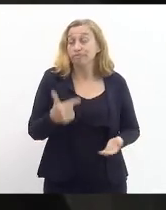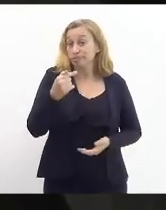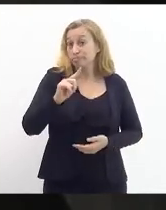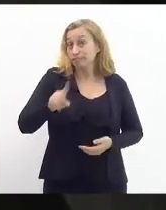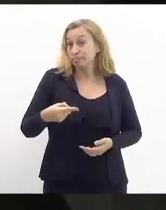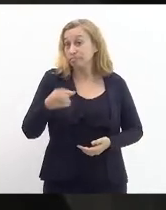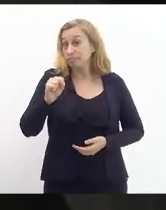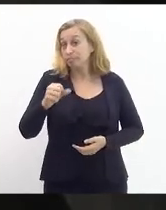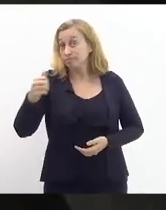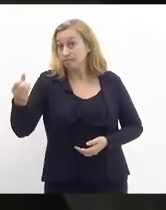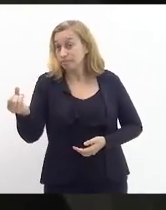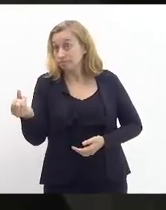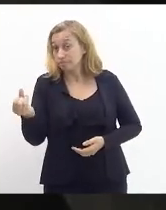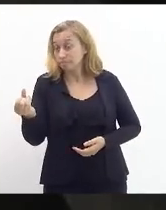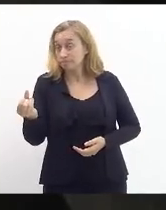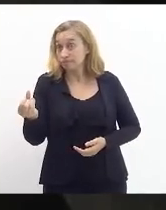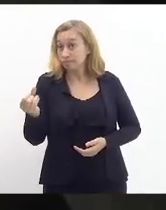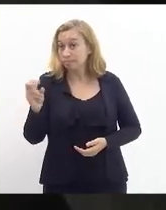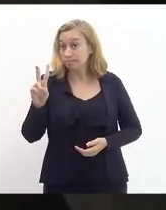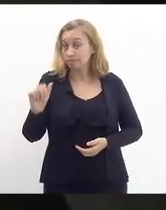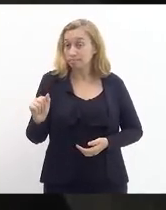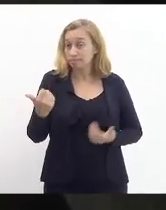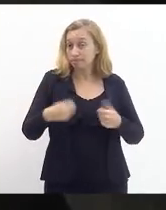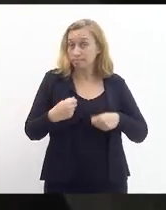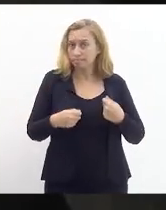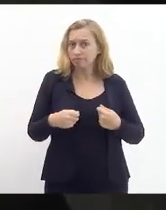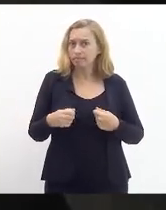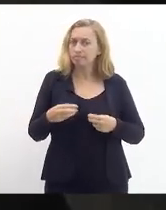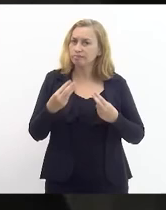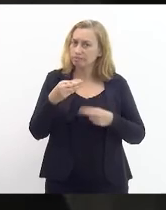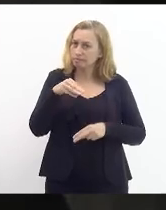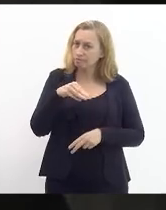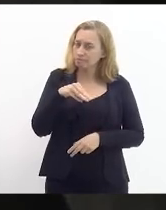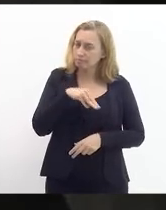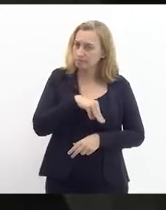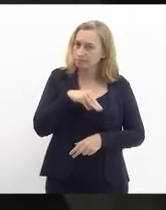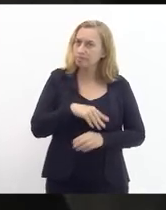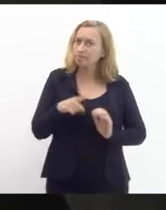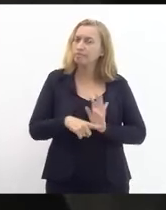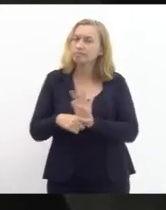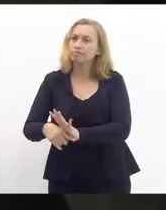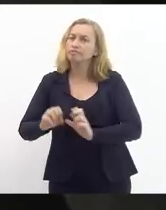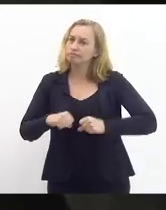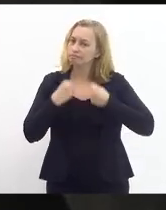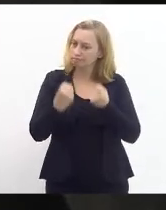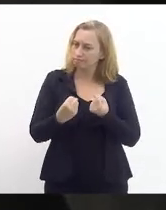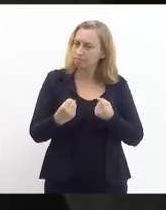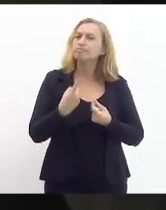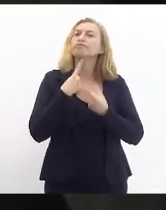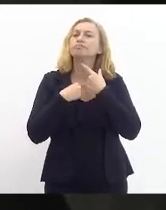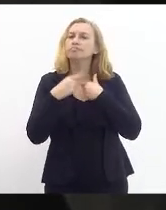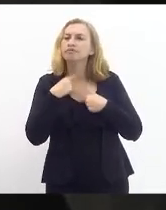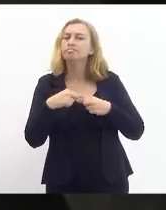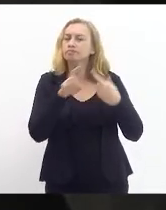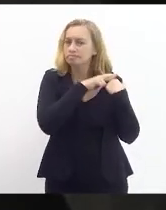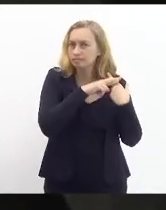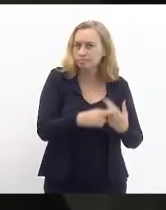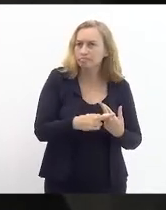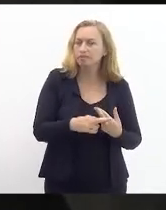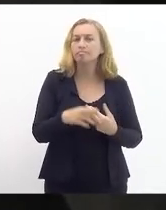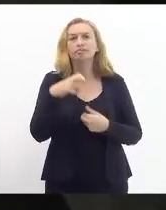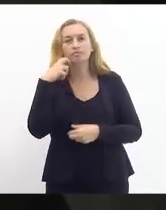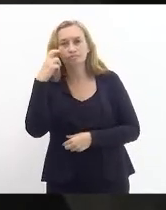são 7806 vagas de carência a matemática facilita é preciso ter vontade política é preciso ter responsabilidade